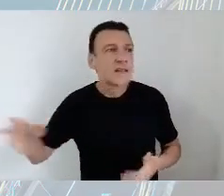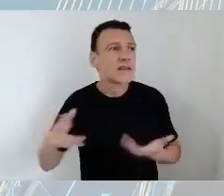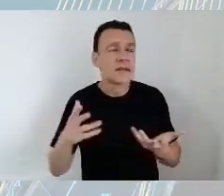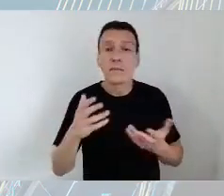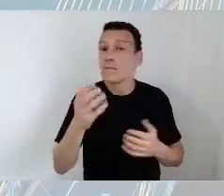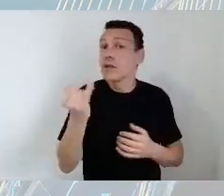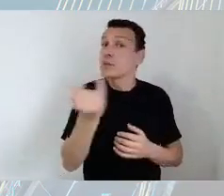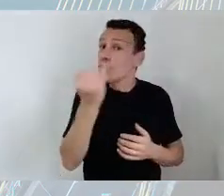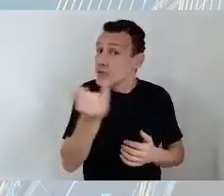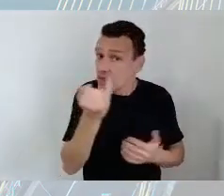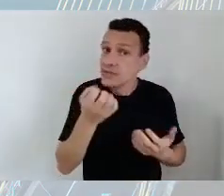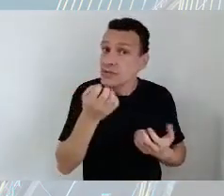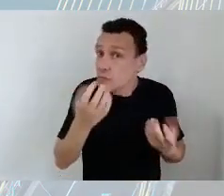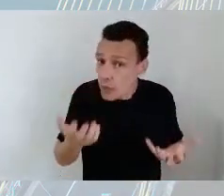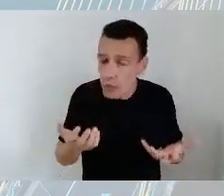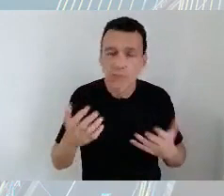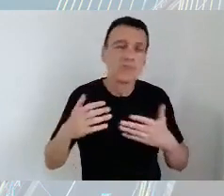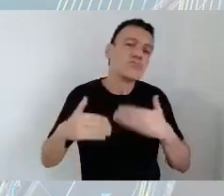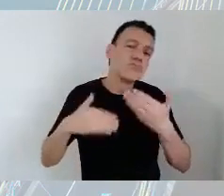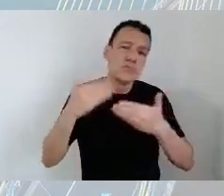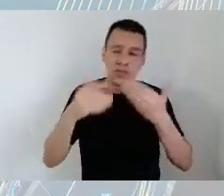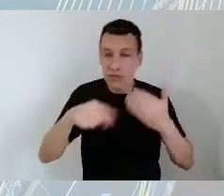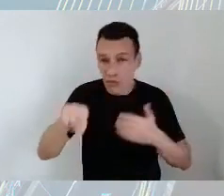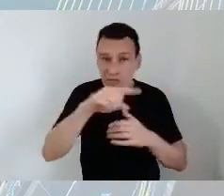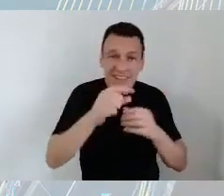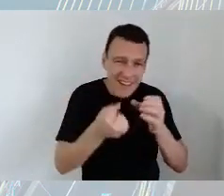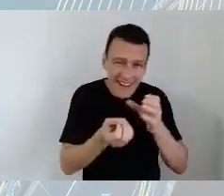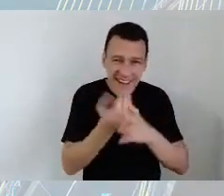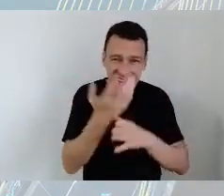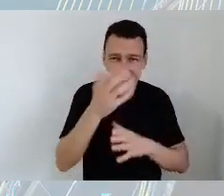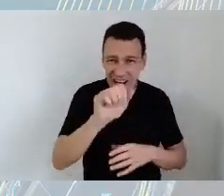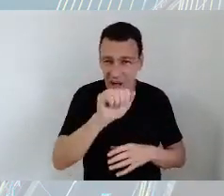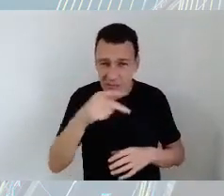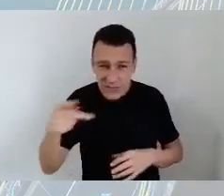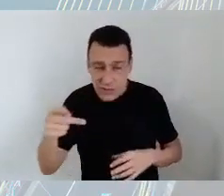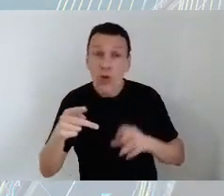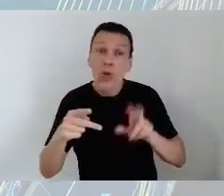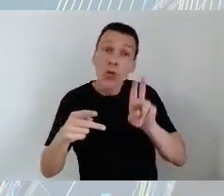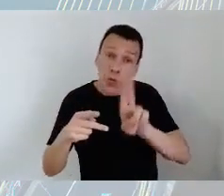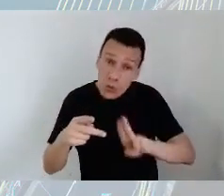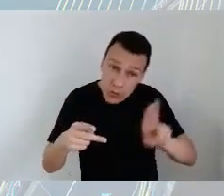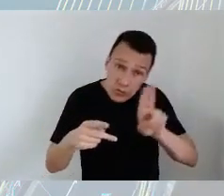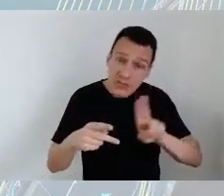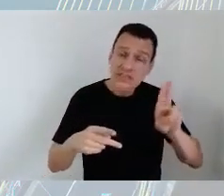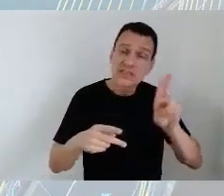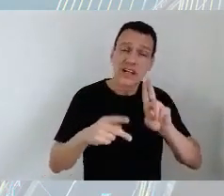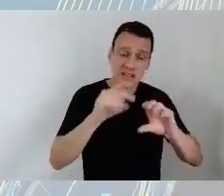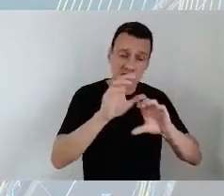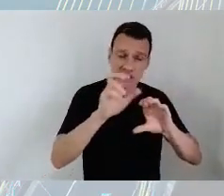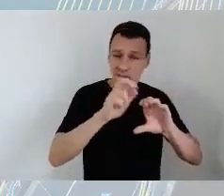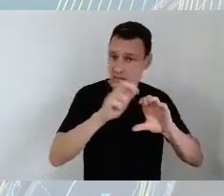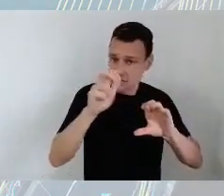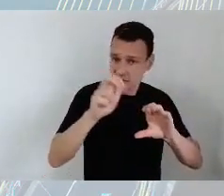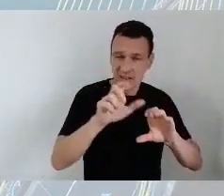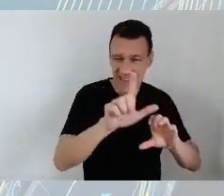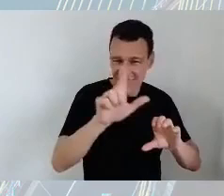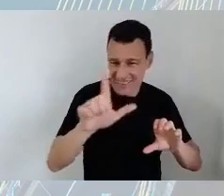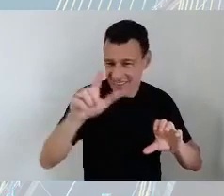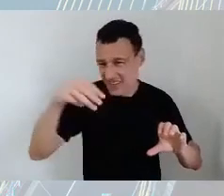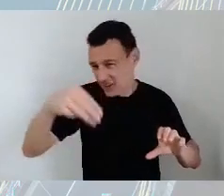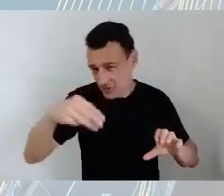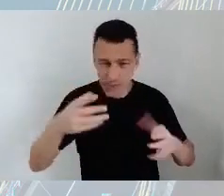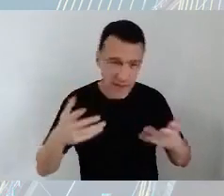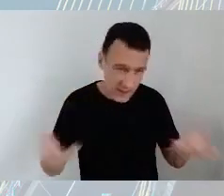aplicações que usam essa tecnologia recente, que é chamada de LLM, ou do inglês Large